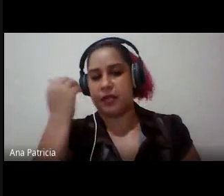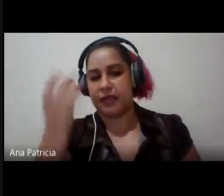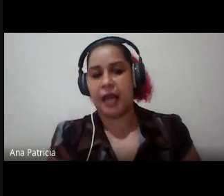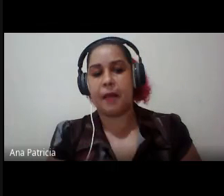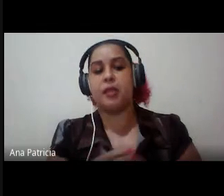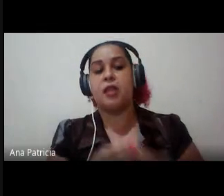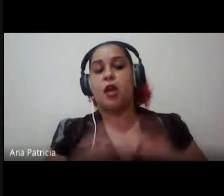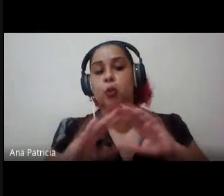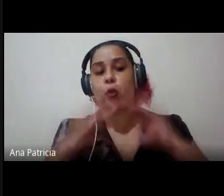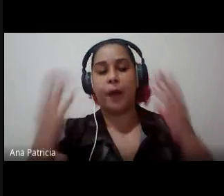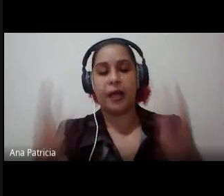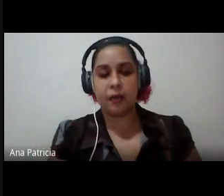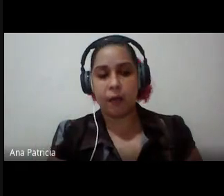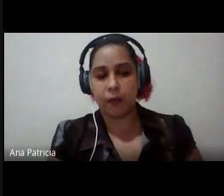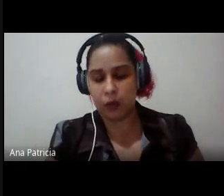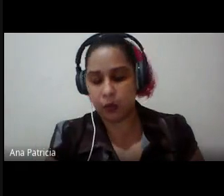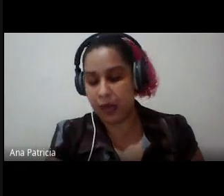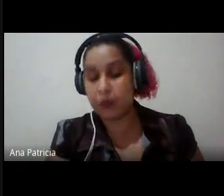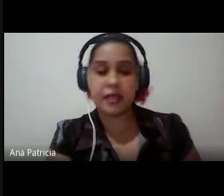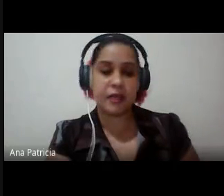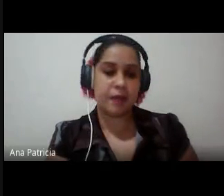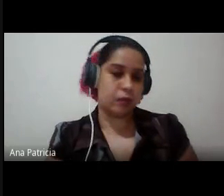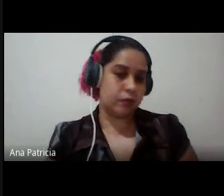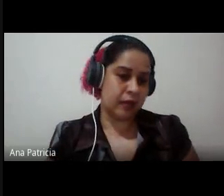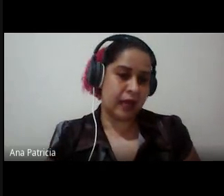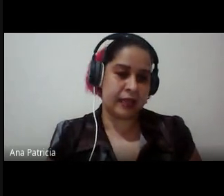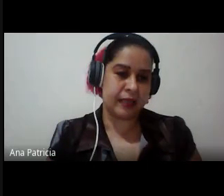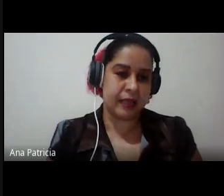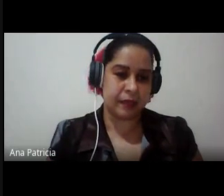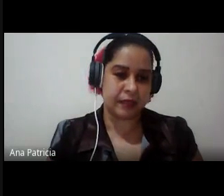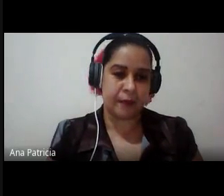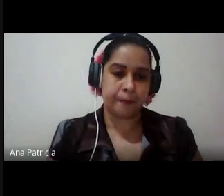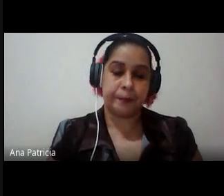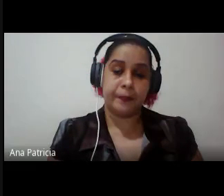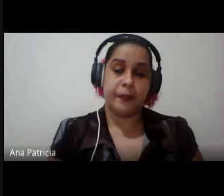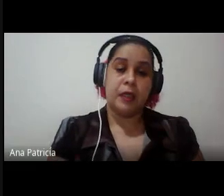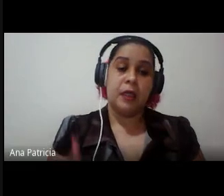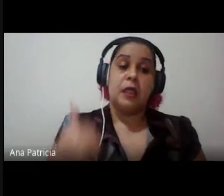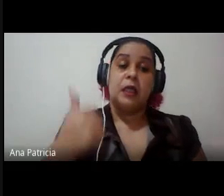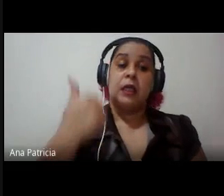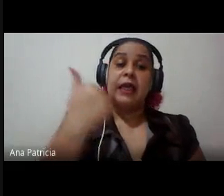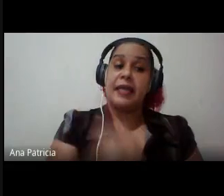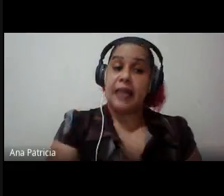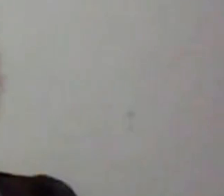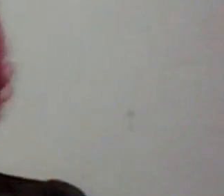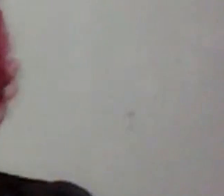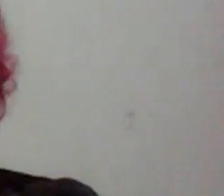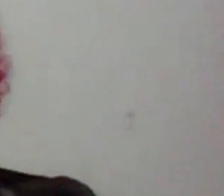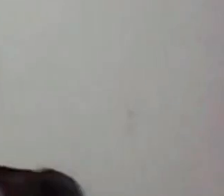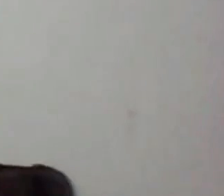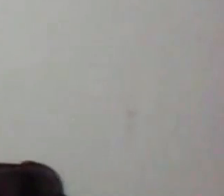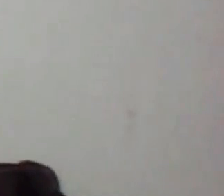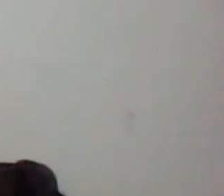pelos intérpretes, tudo partiu do reconhecimento da Lei de Libras, tá? E essa